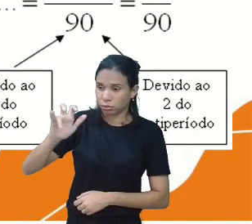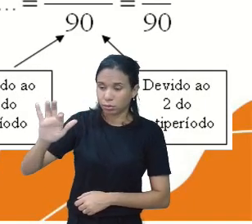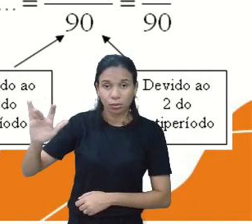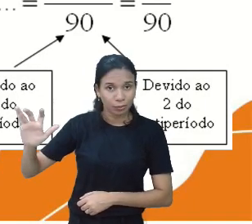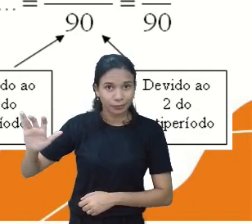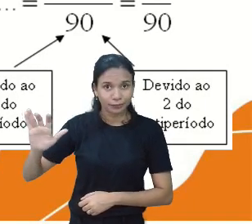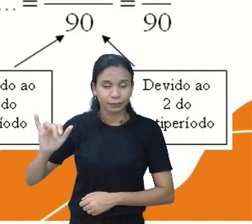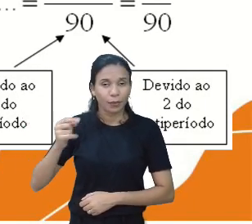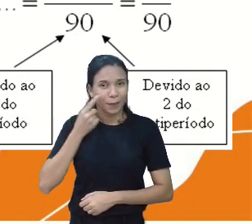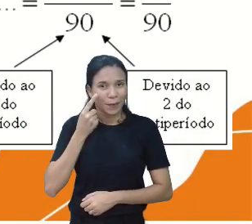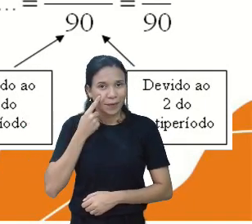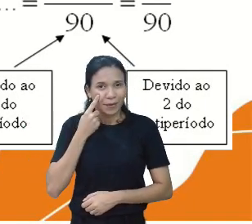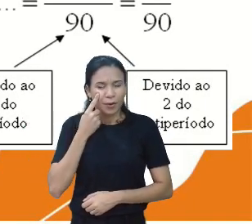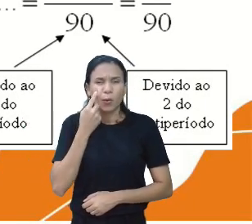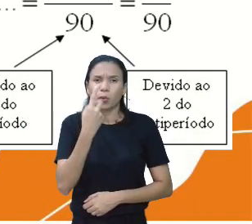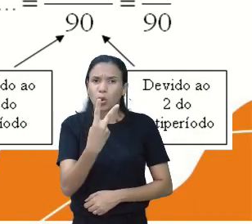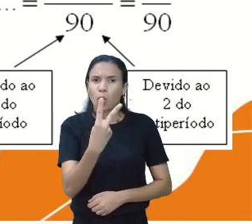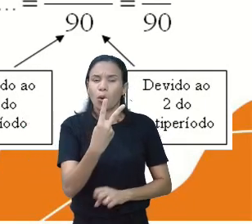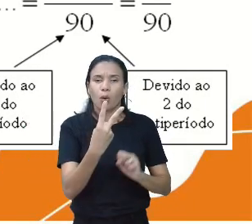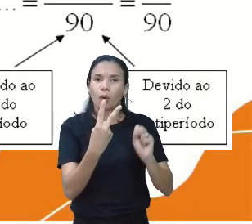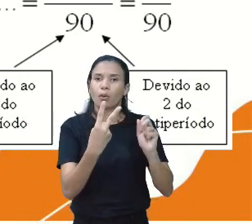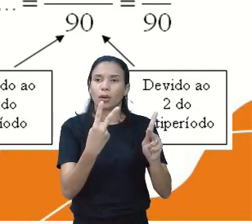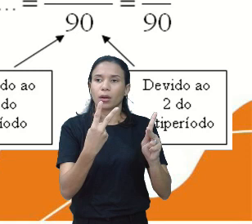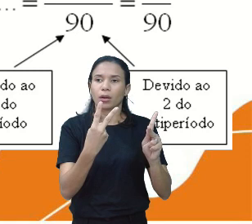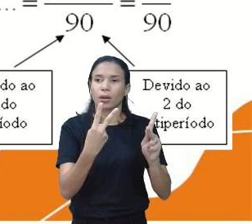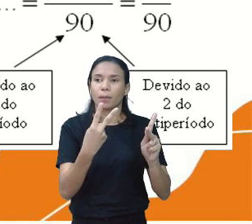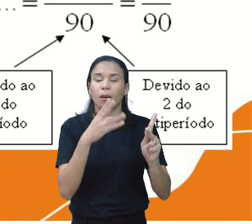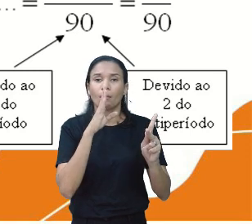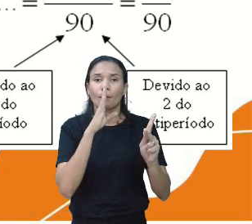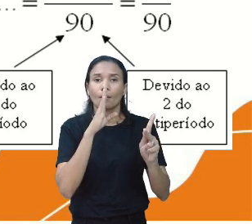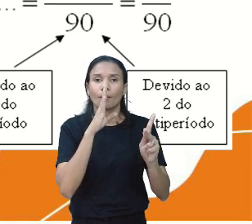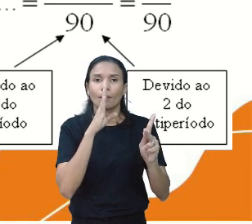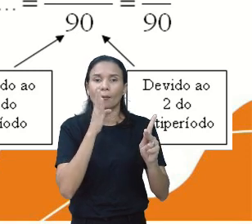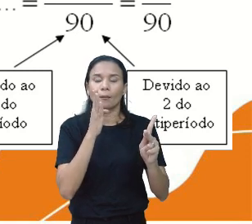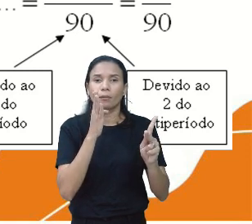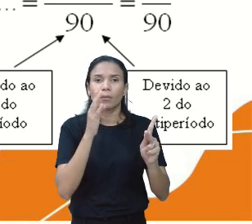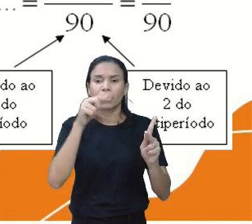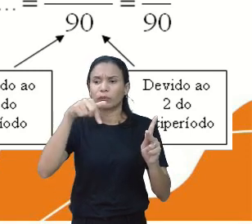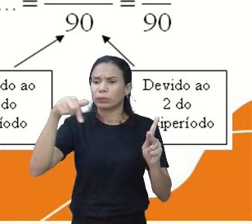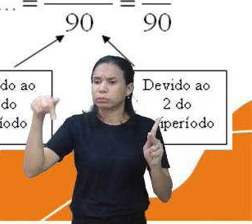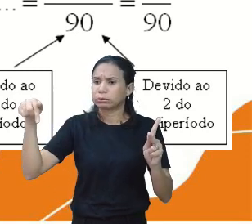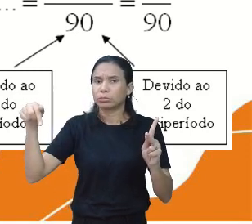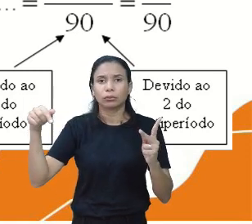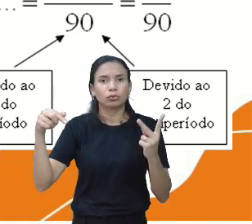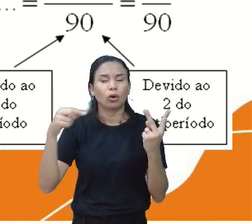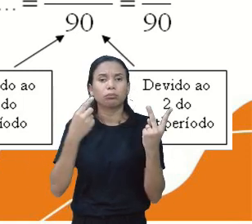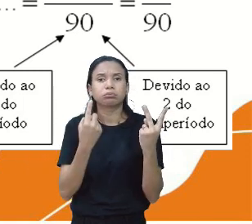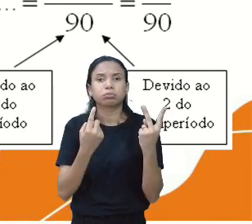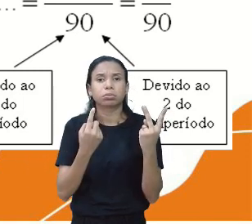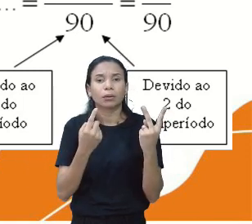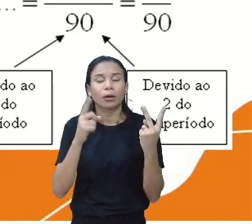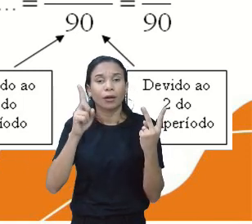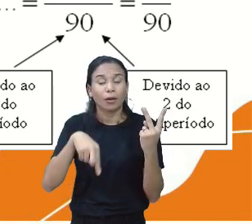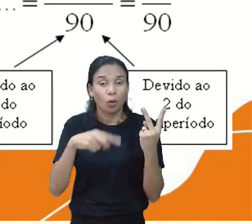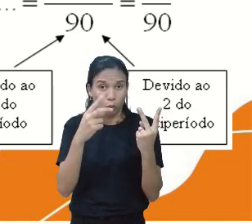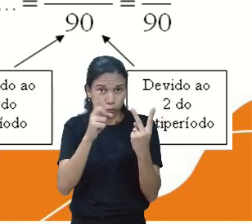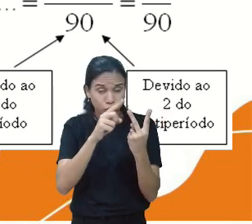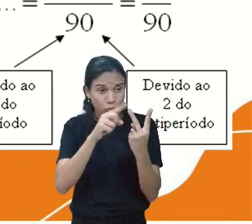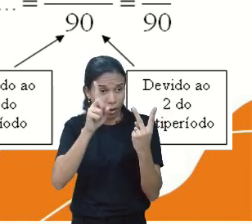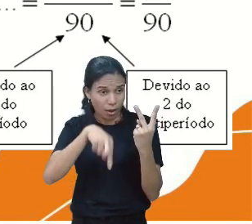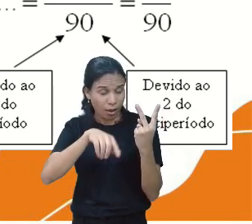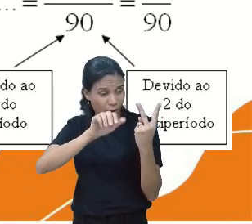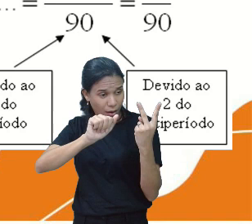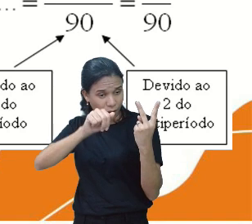0,2777. Veja, o 2 apareceu e depois parou de aparecer. É justamente esse 2 que é o anteperíodo, tá?